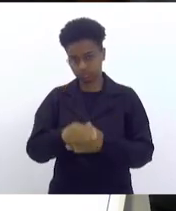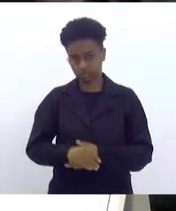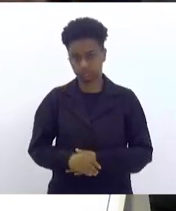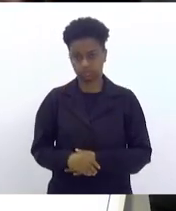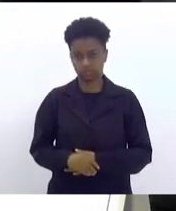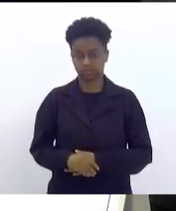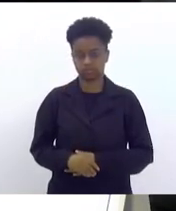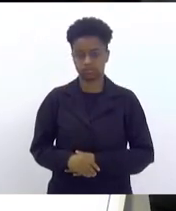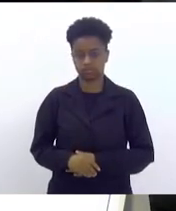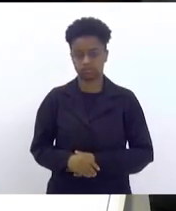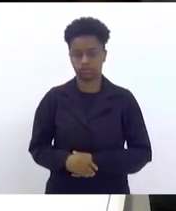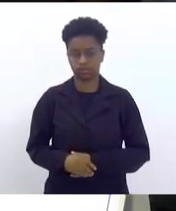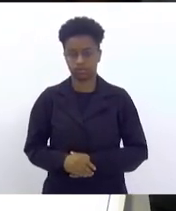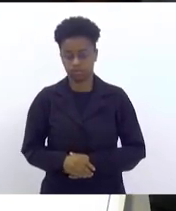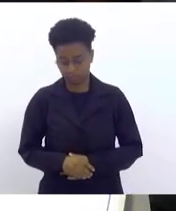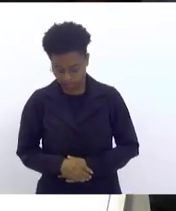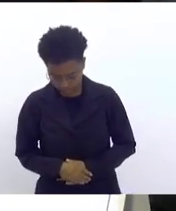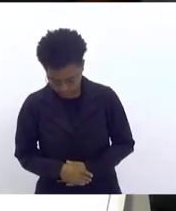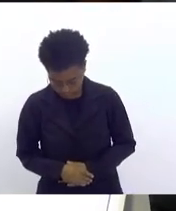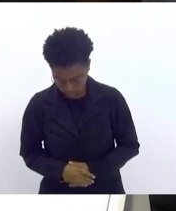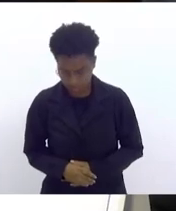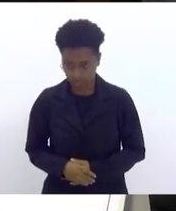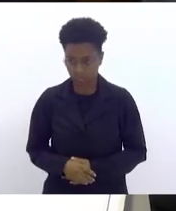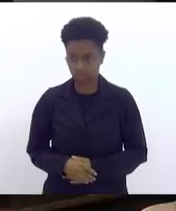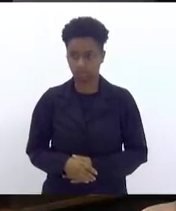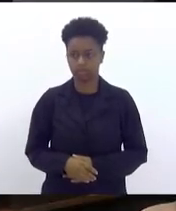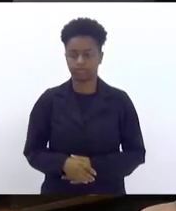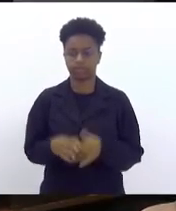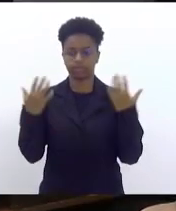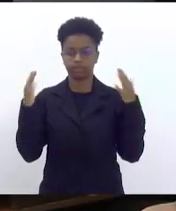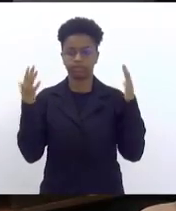nome da Polícia Militar eu agradeço